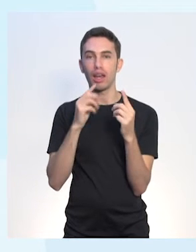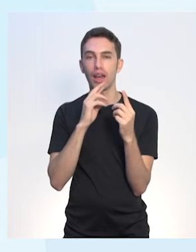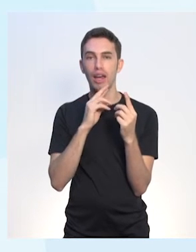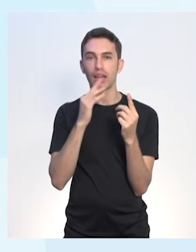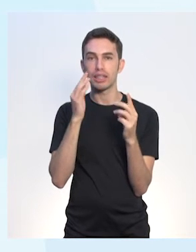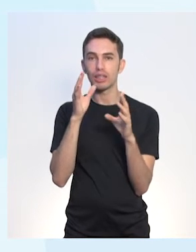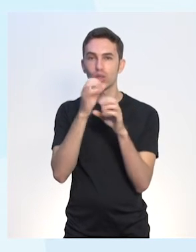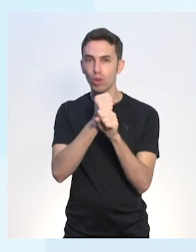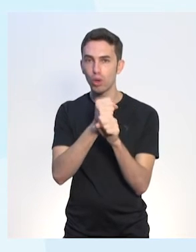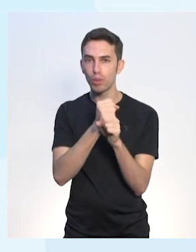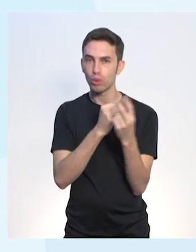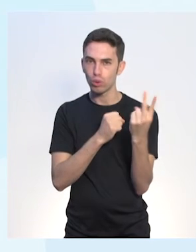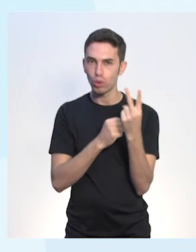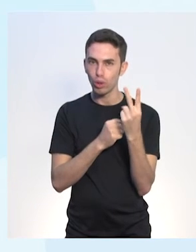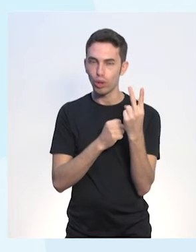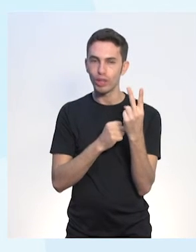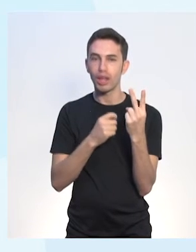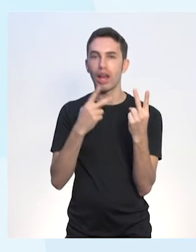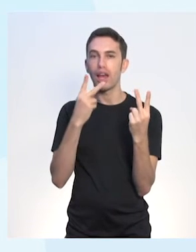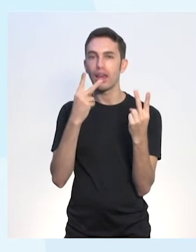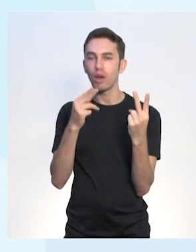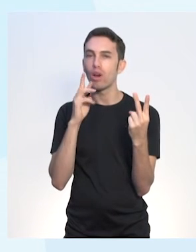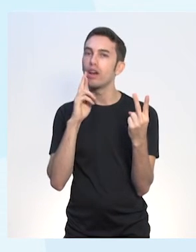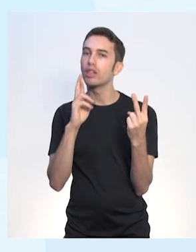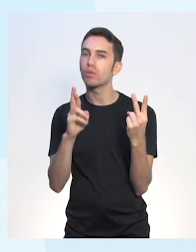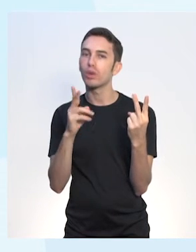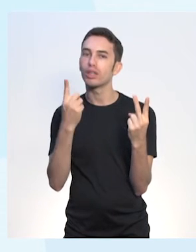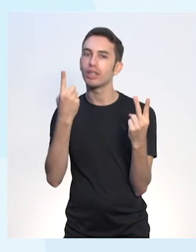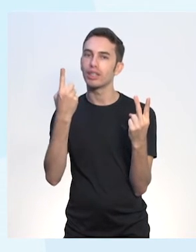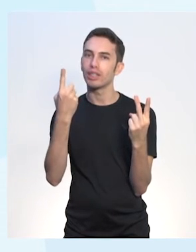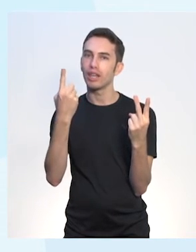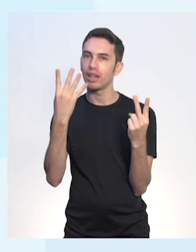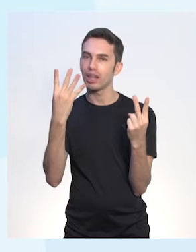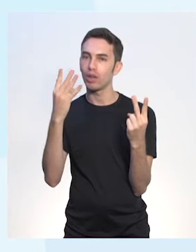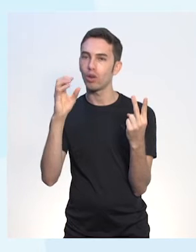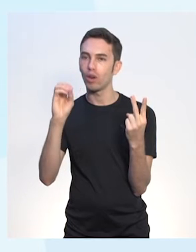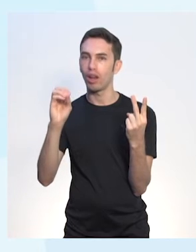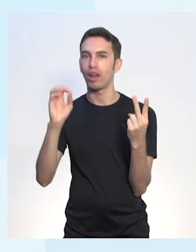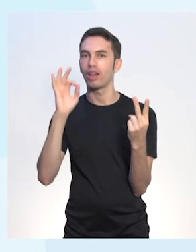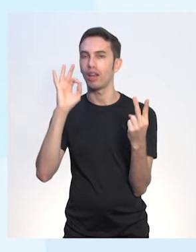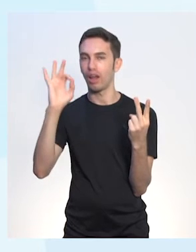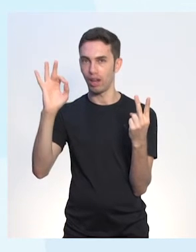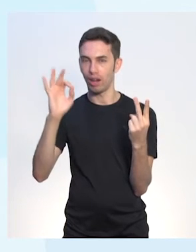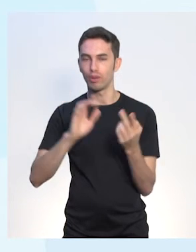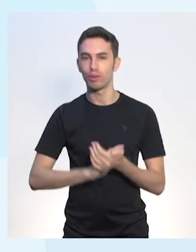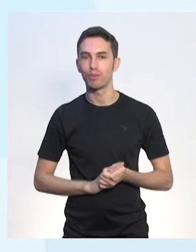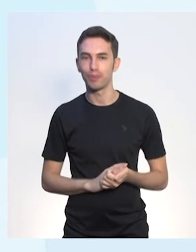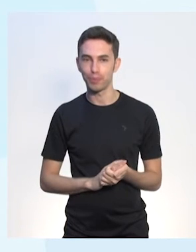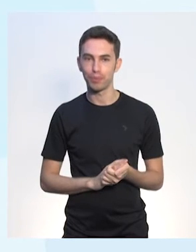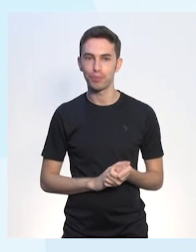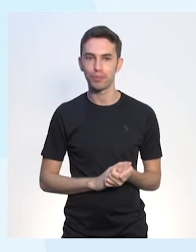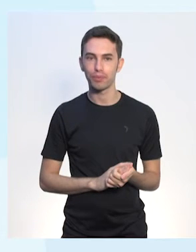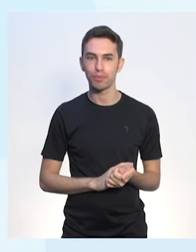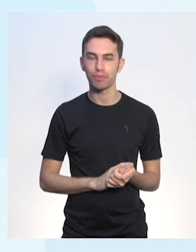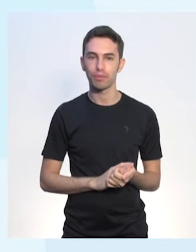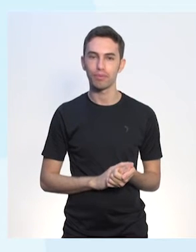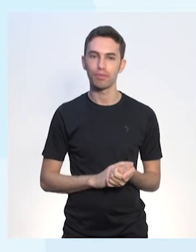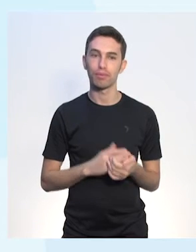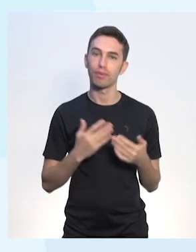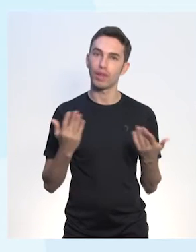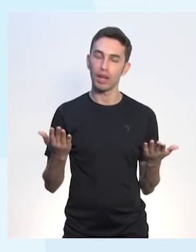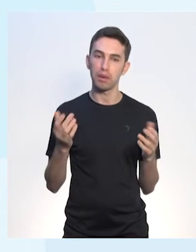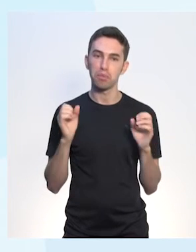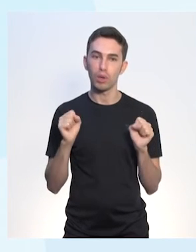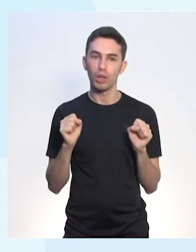eu somar esses 2 ângulos, eu já tenho um total de 140 graus. Então, uma das